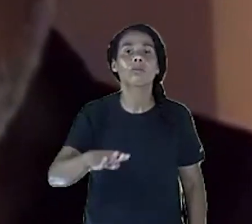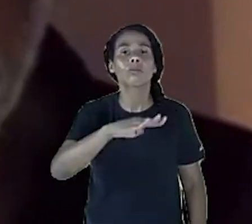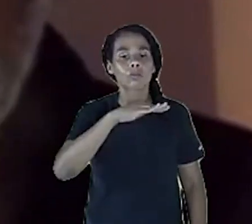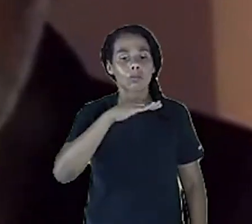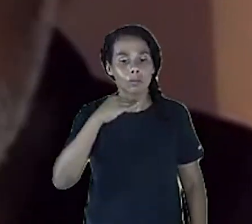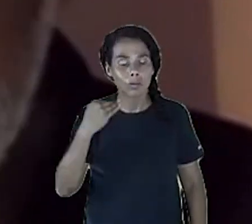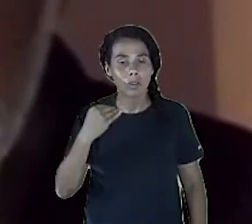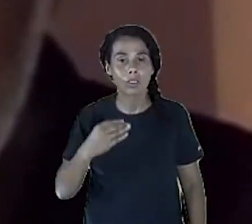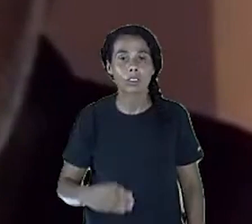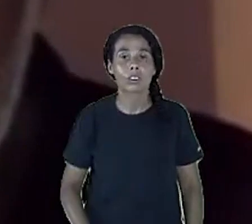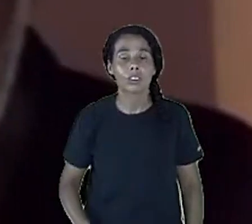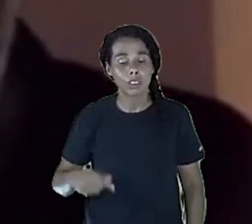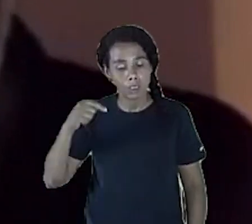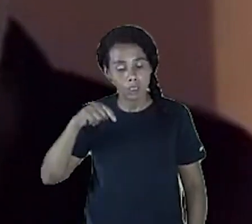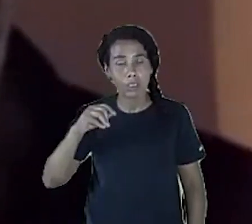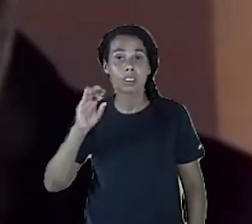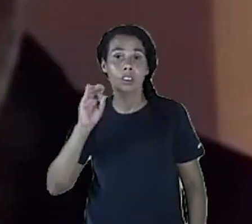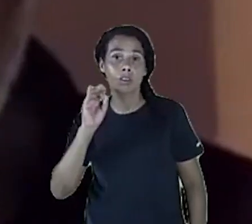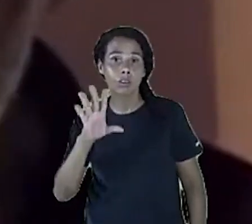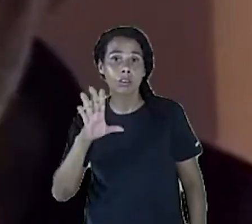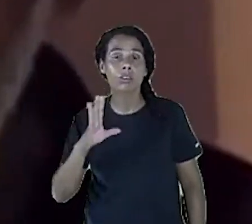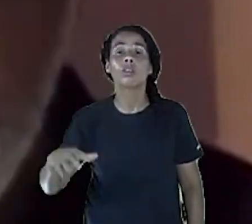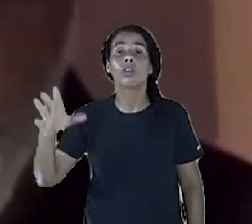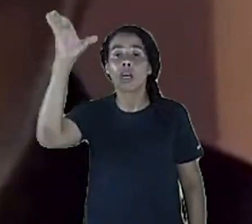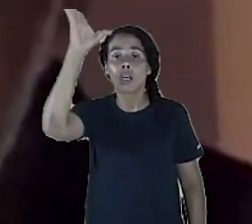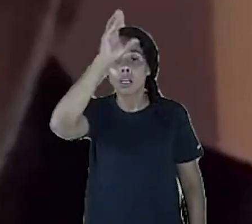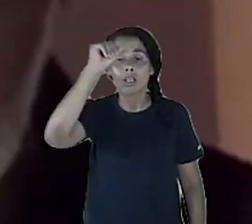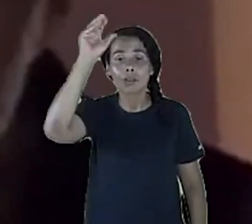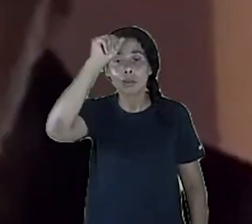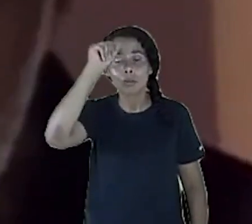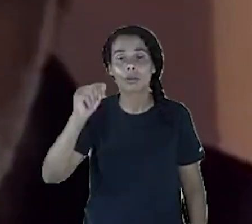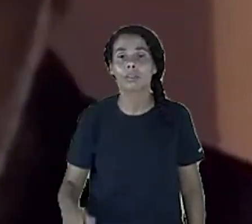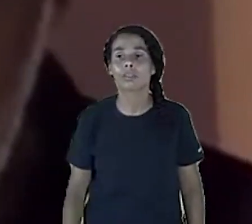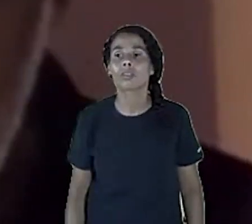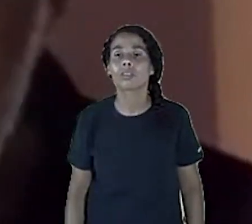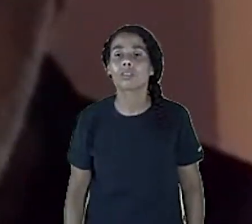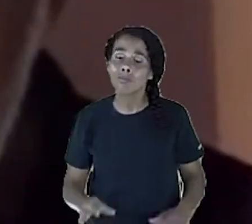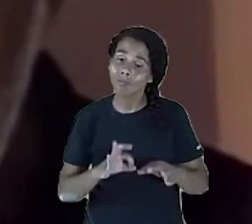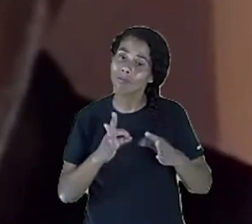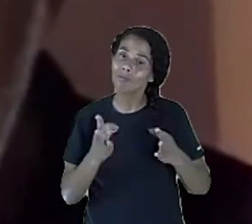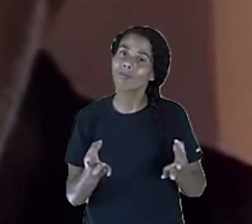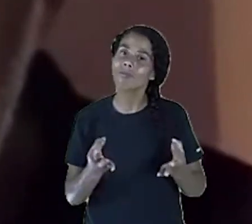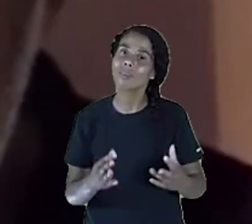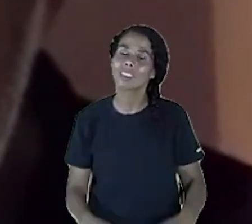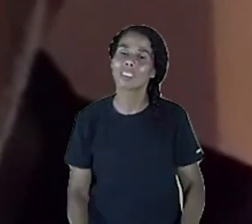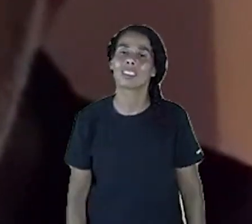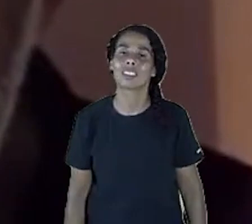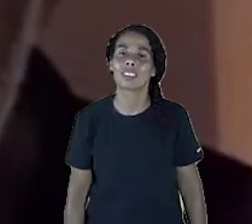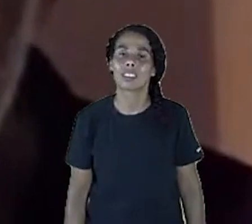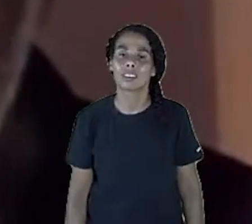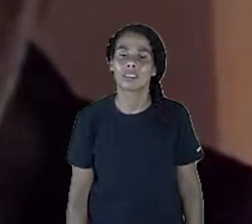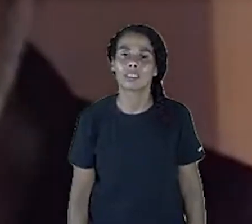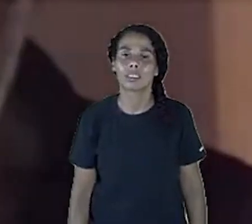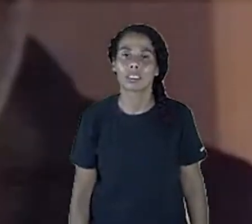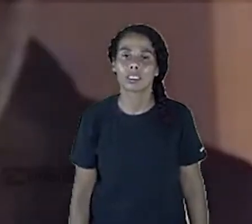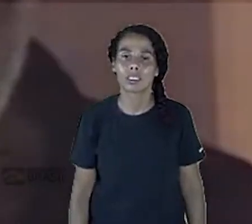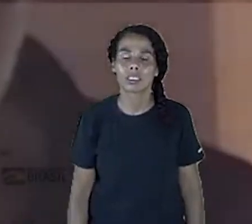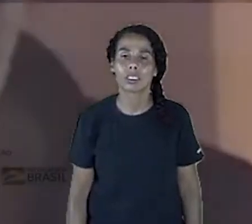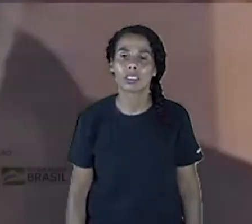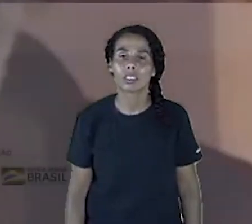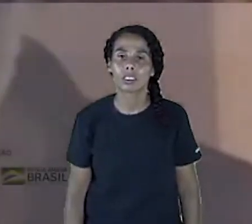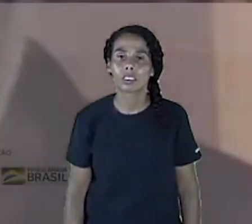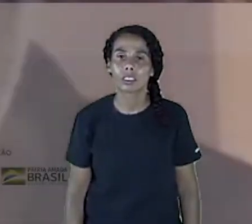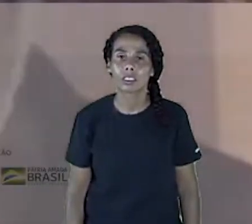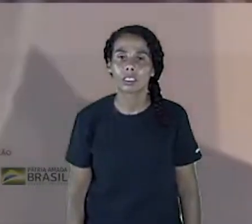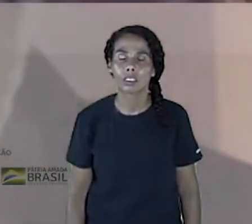durante esse interregno, dentro desse tempo, chega uma época da vida da gente, no